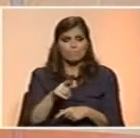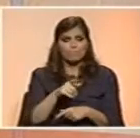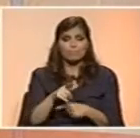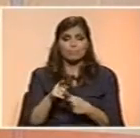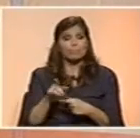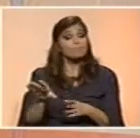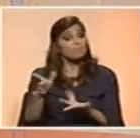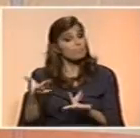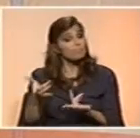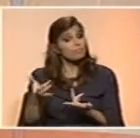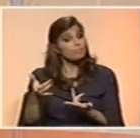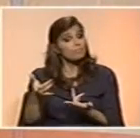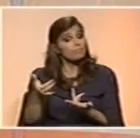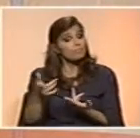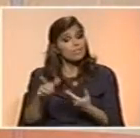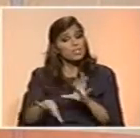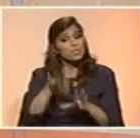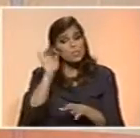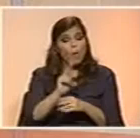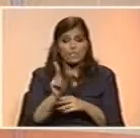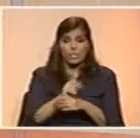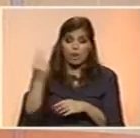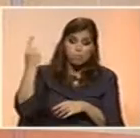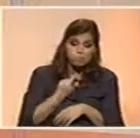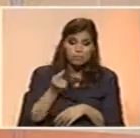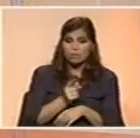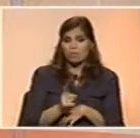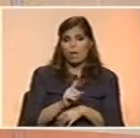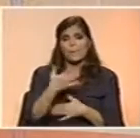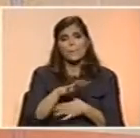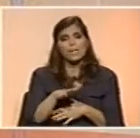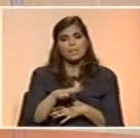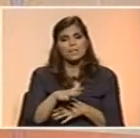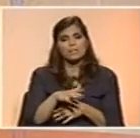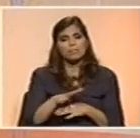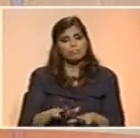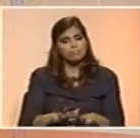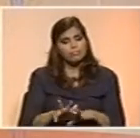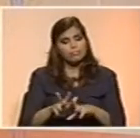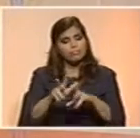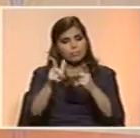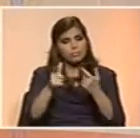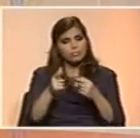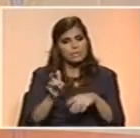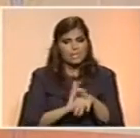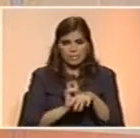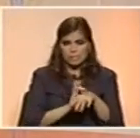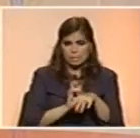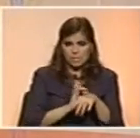opção vegetariana como algo, não para ser imposto, mas para, no fundo, haver uma evolução gradual e uma